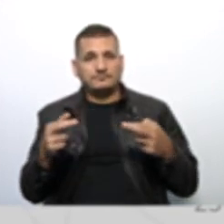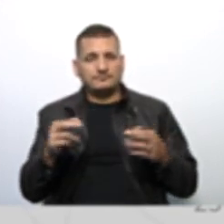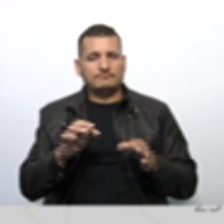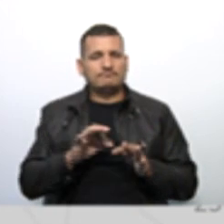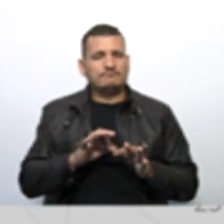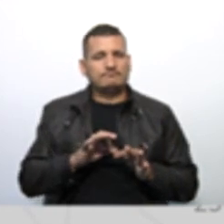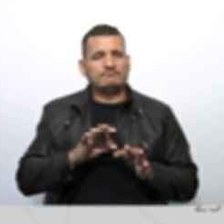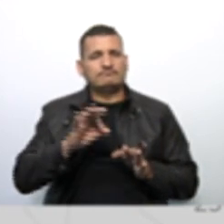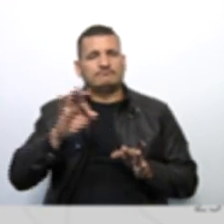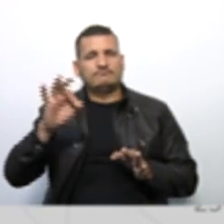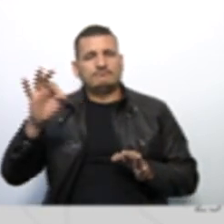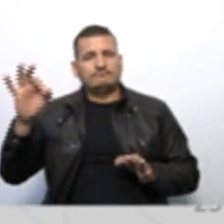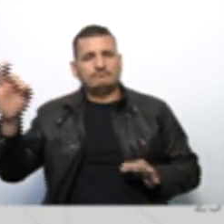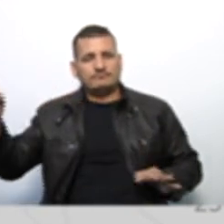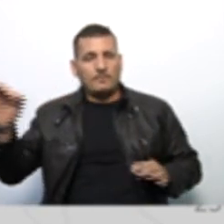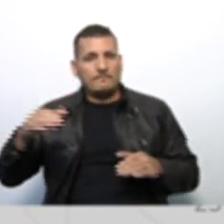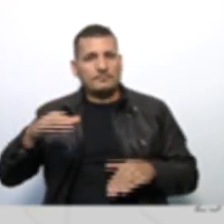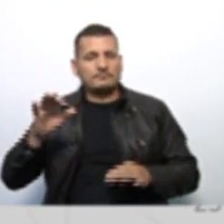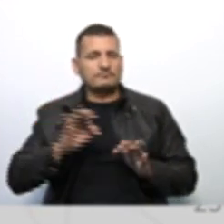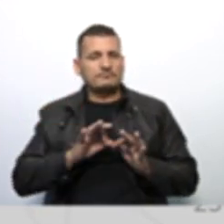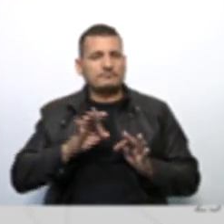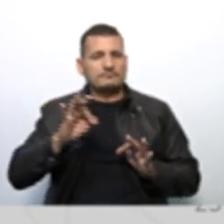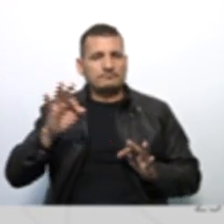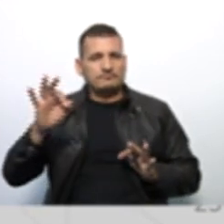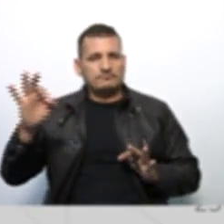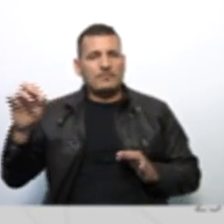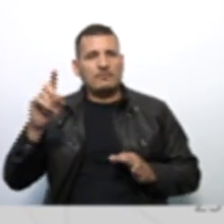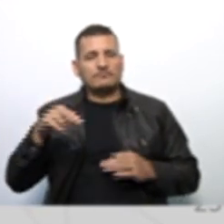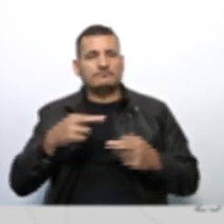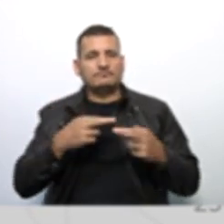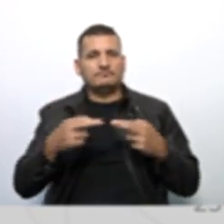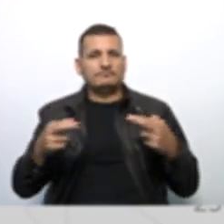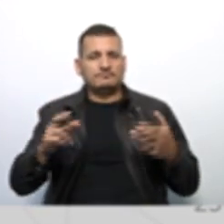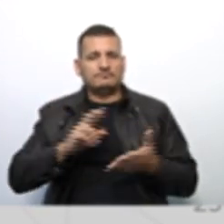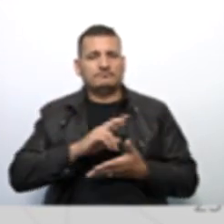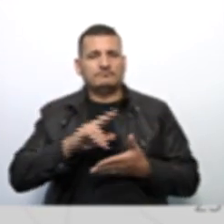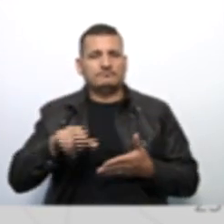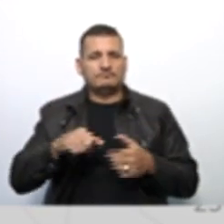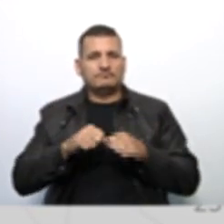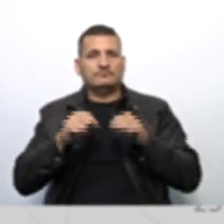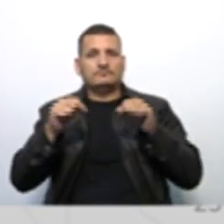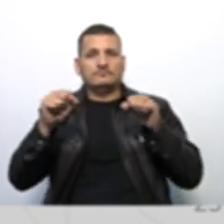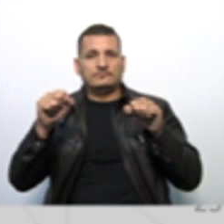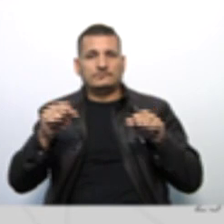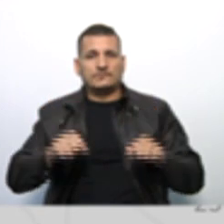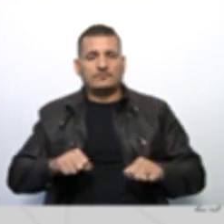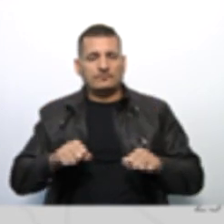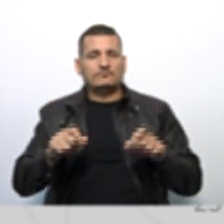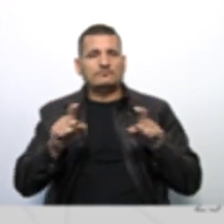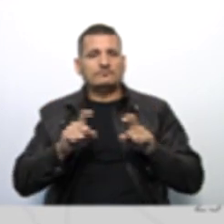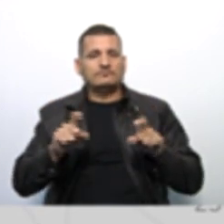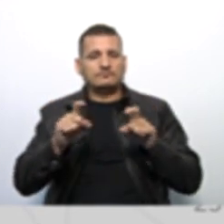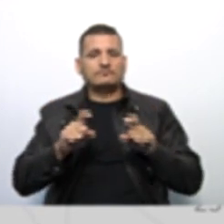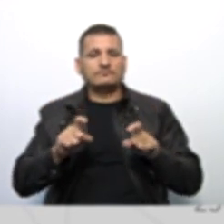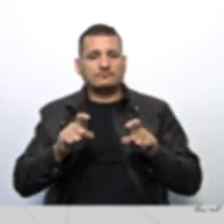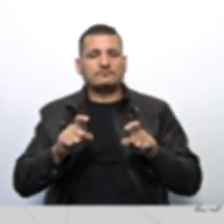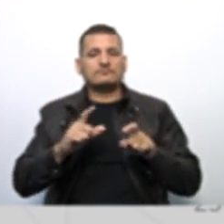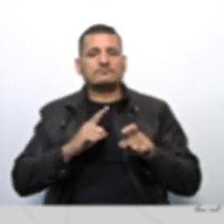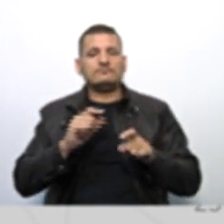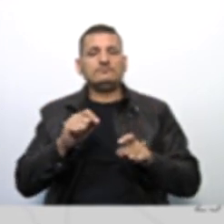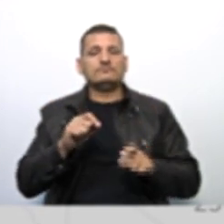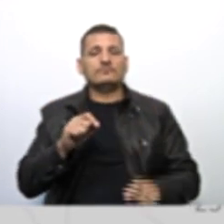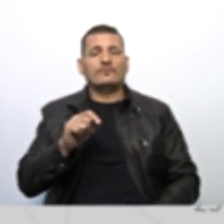longa distância. É a rede que interliga diversos sistemas de rede de computadores que estão localizados em